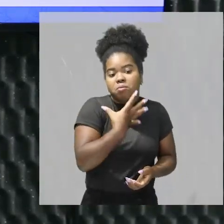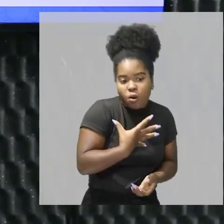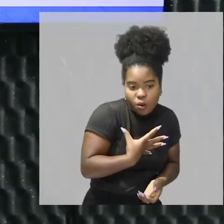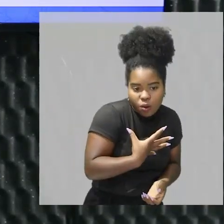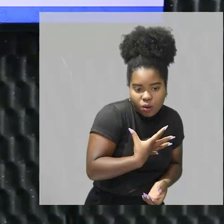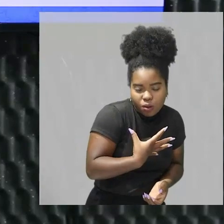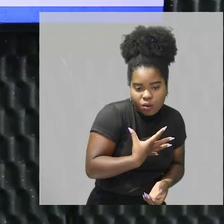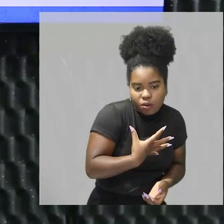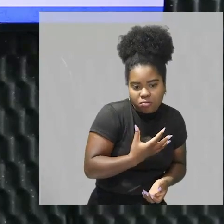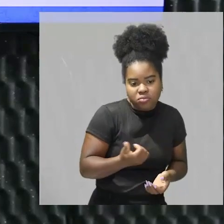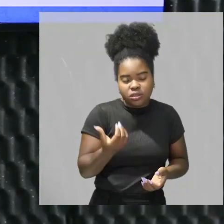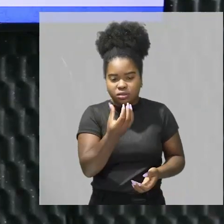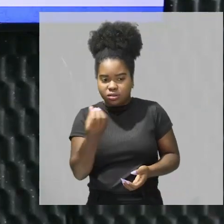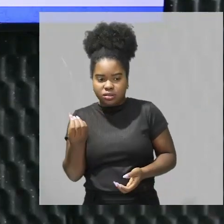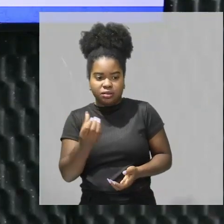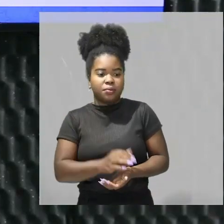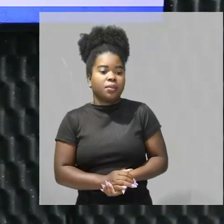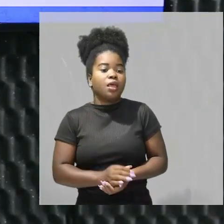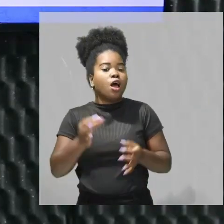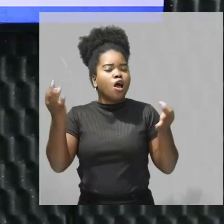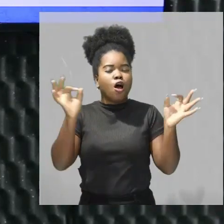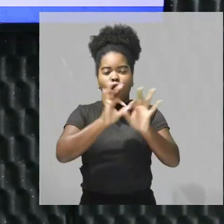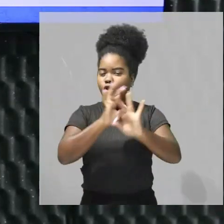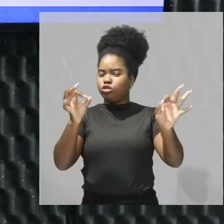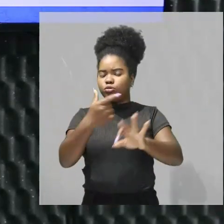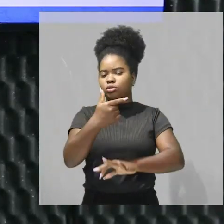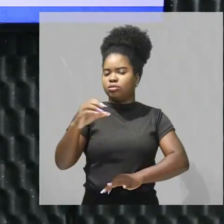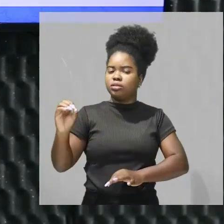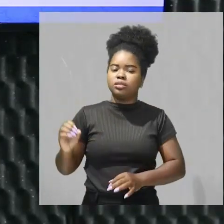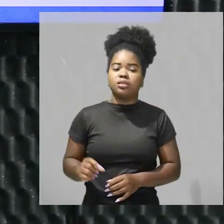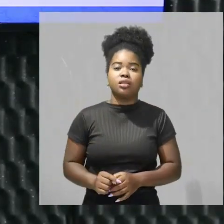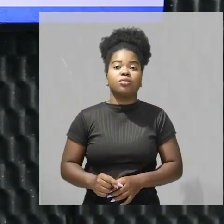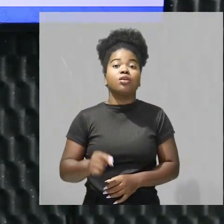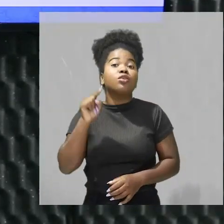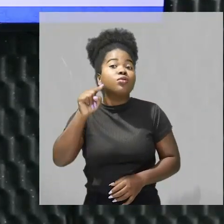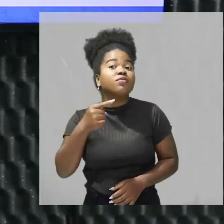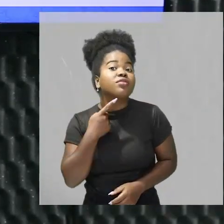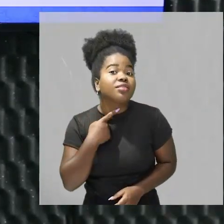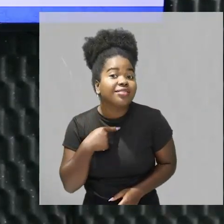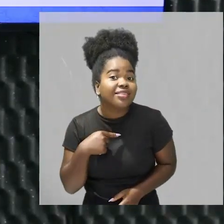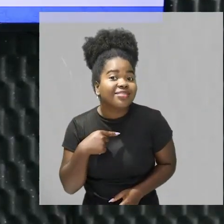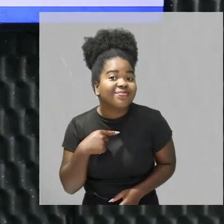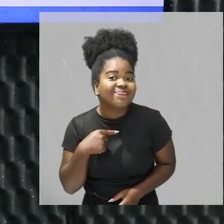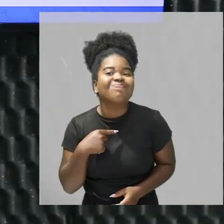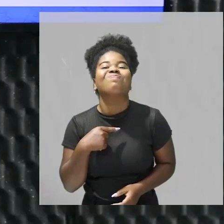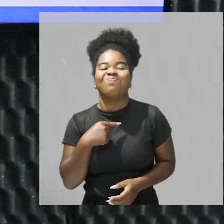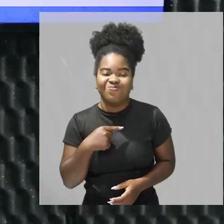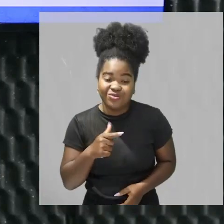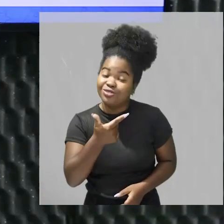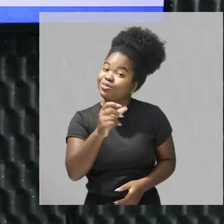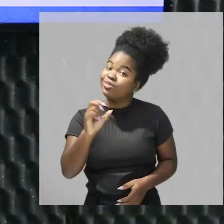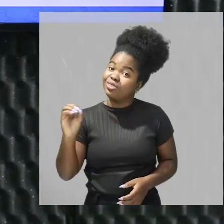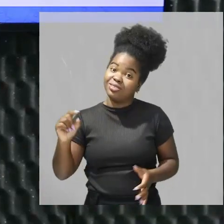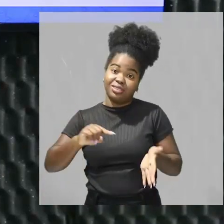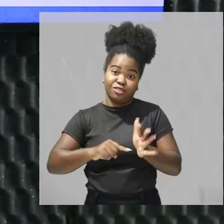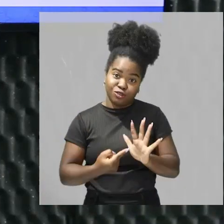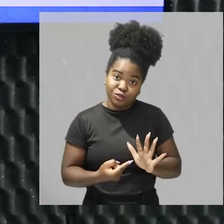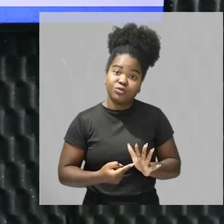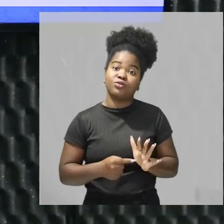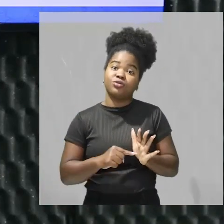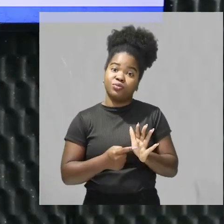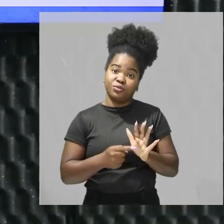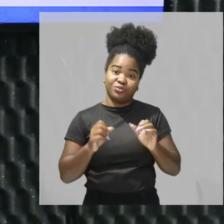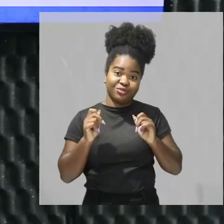vocês buscam? Os 200 pontos, né, turma, em cada competência. Para isso é necessário muita leitura,